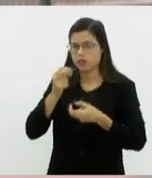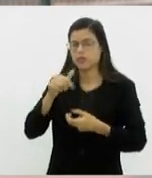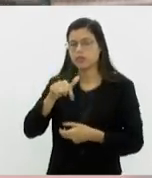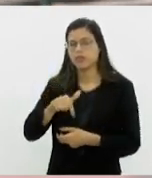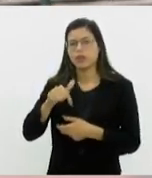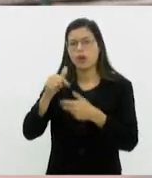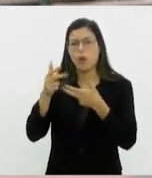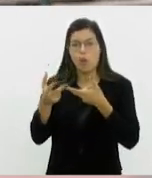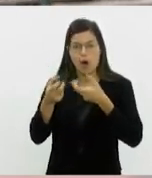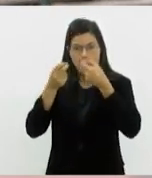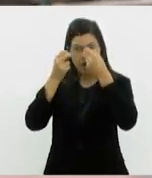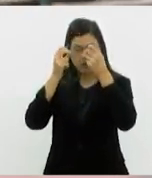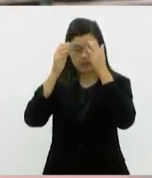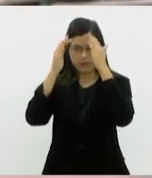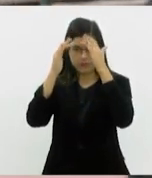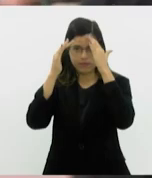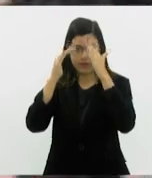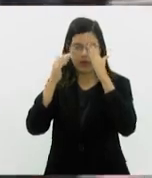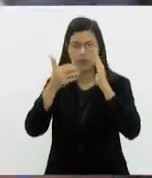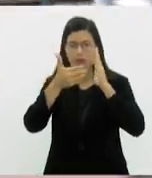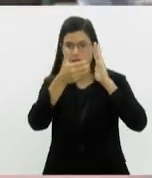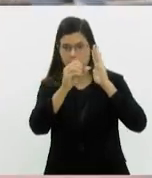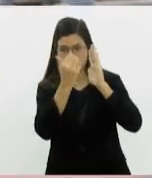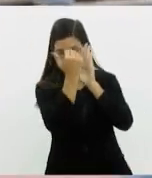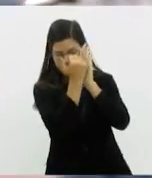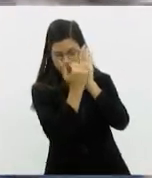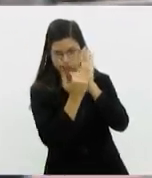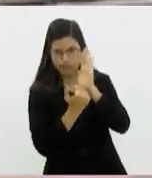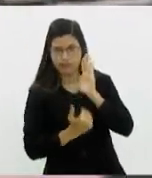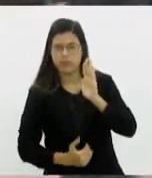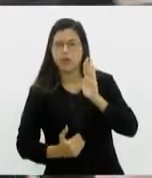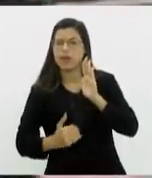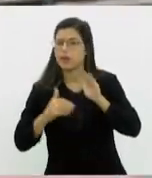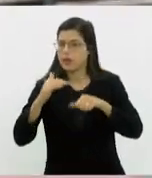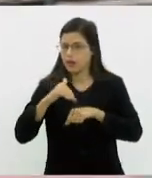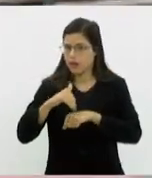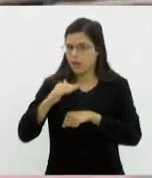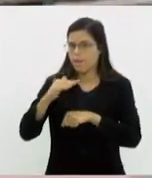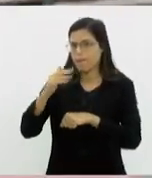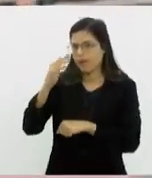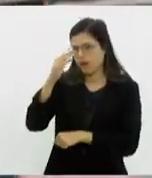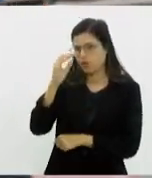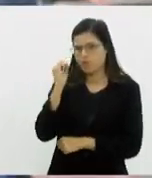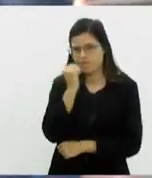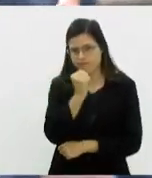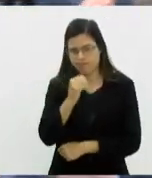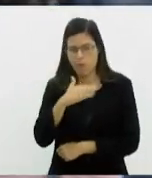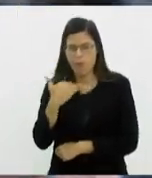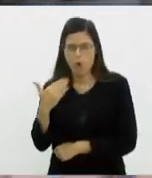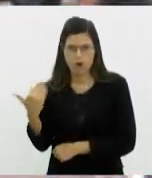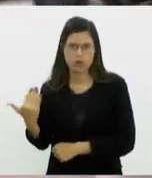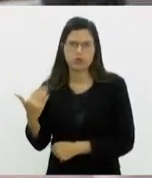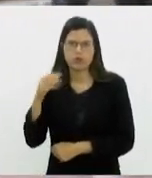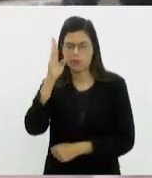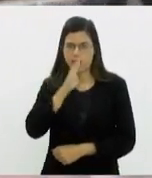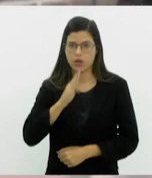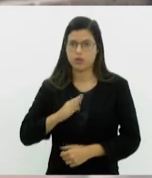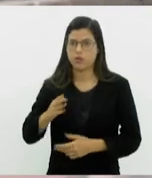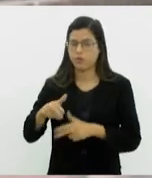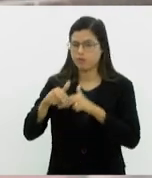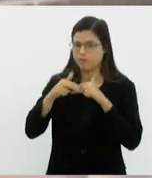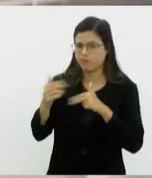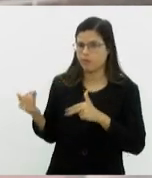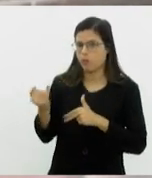cerebral ele ocupa a 10ª posição da lista de tumores que mais causam morte no Brasil. E por isso a importância de um trabalho